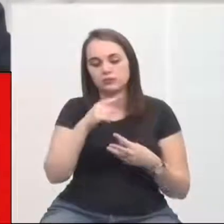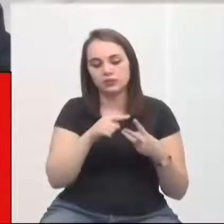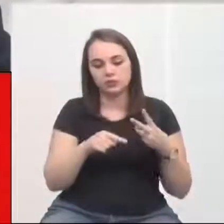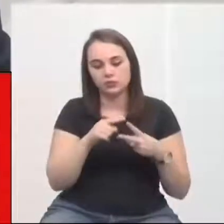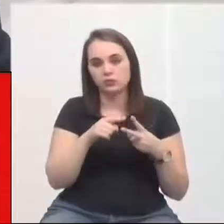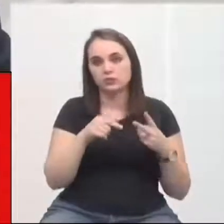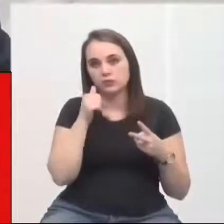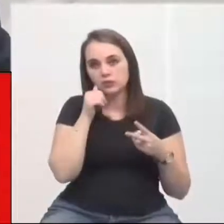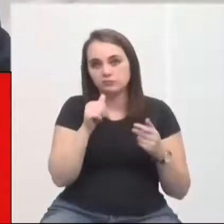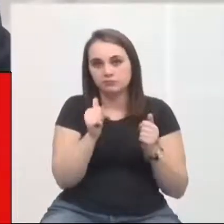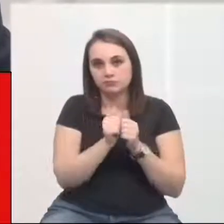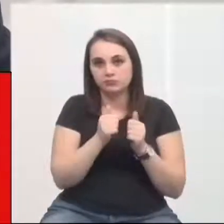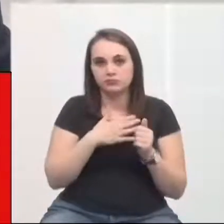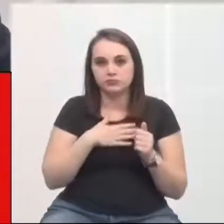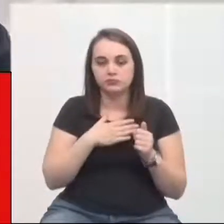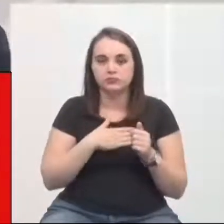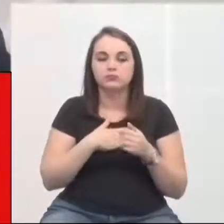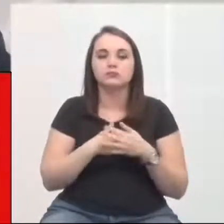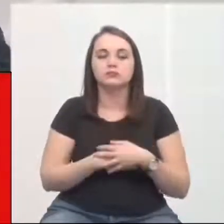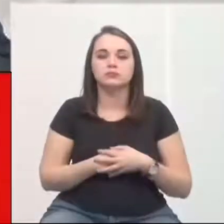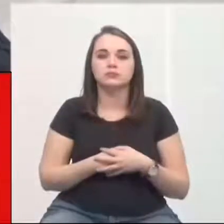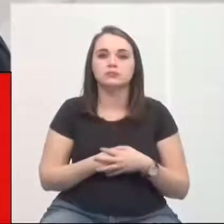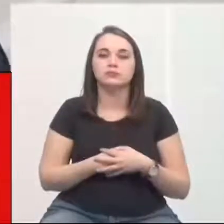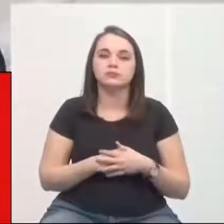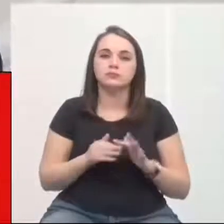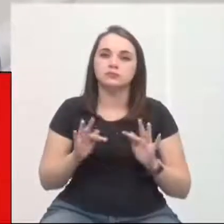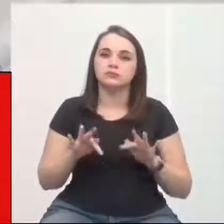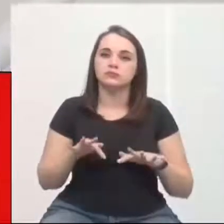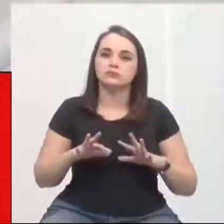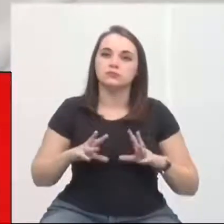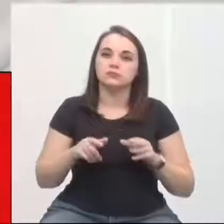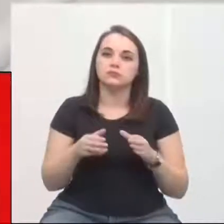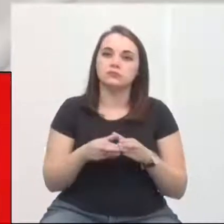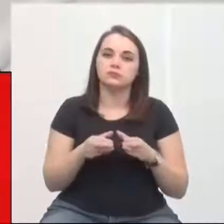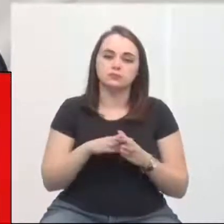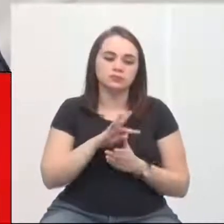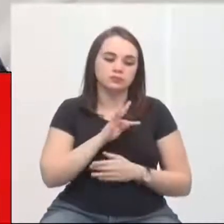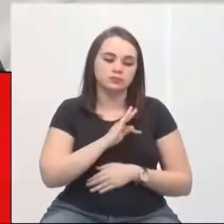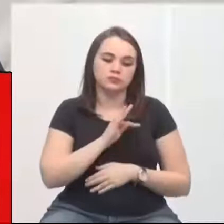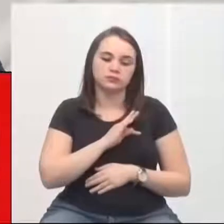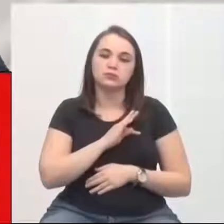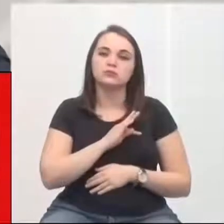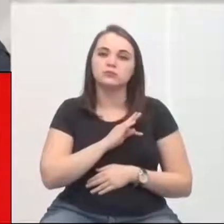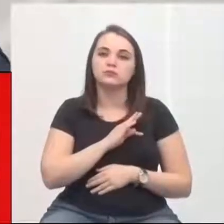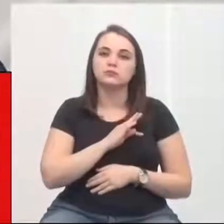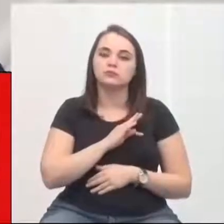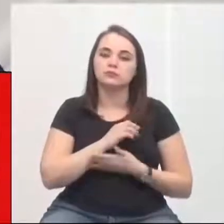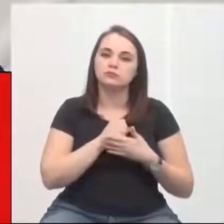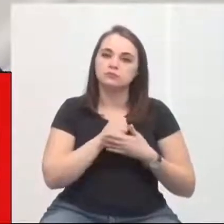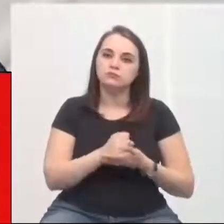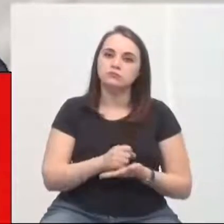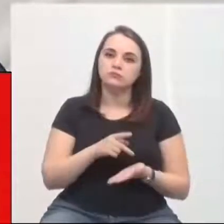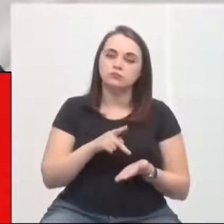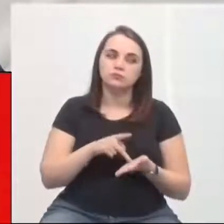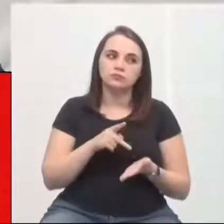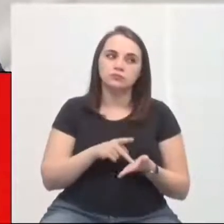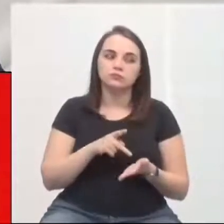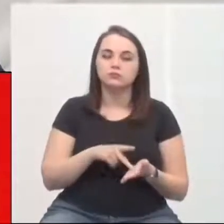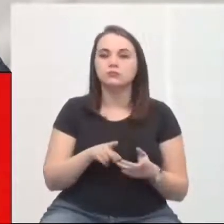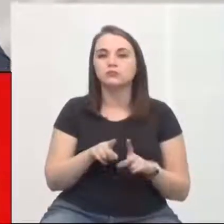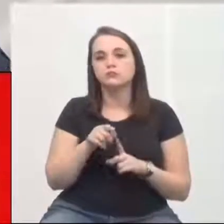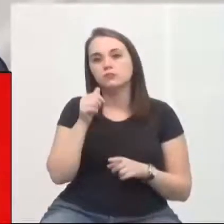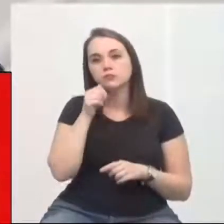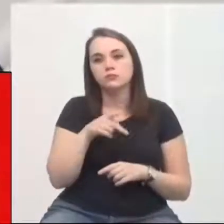que é a nossa engenheira civil, a Natália, enfim, todo o nosso corpo técnico, que ajuda bastante, a Kátia, que faz